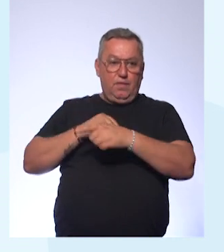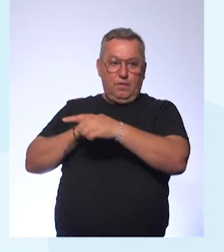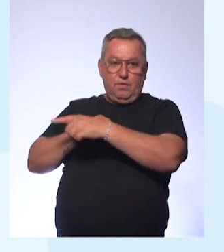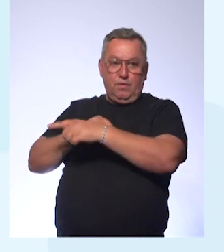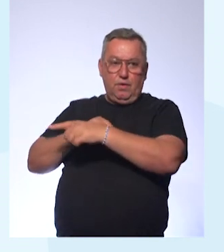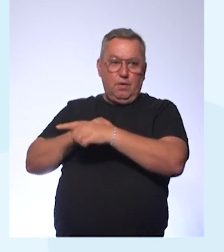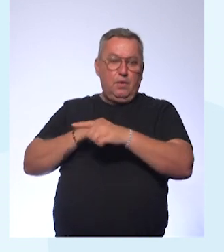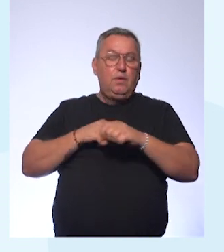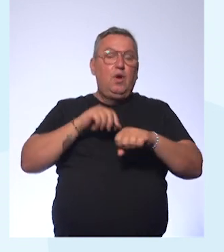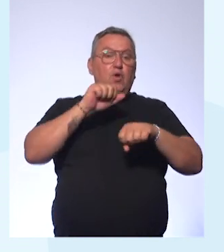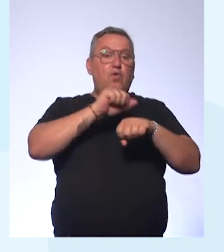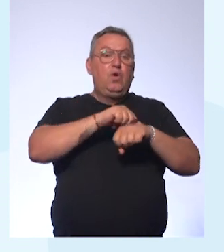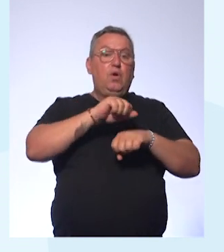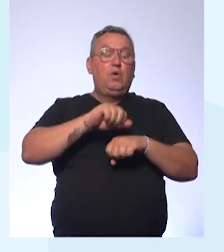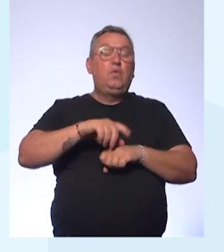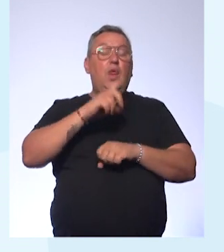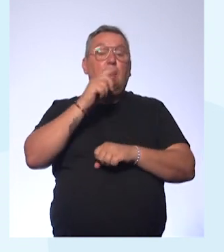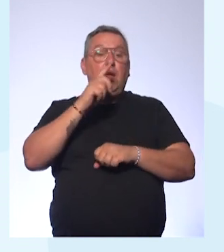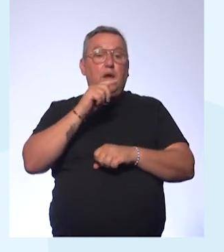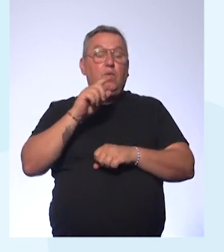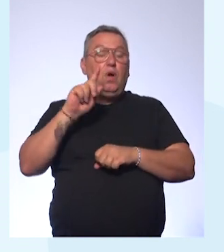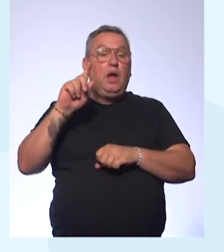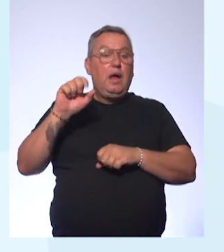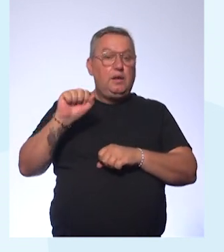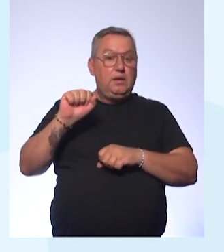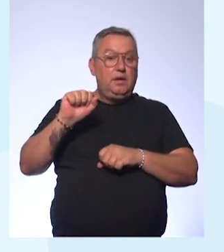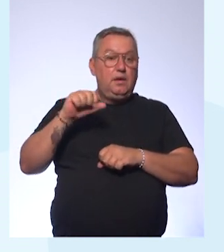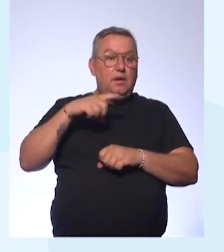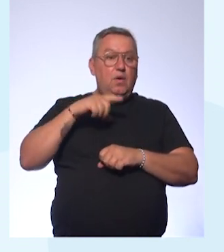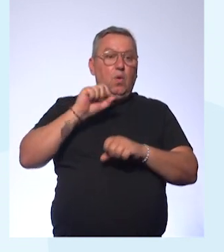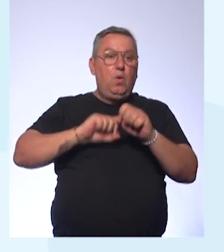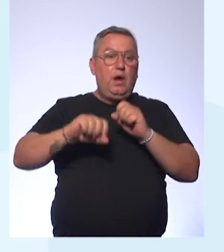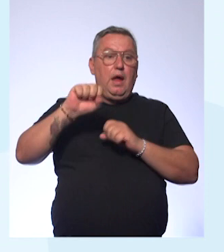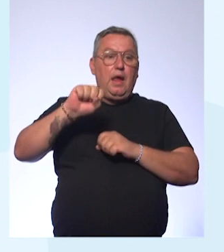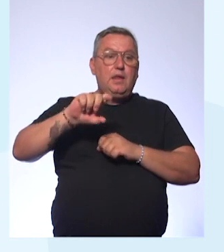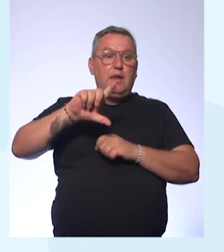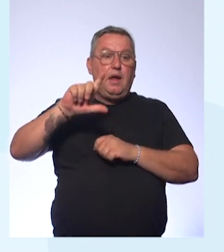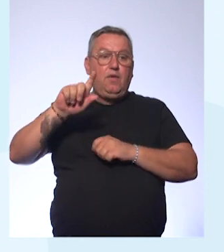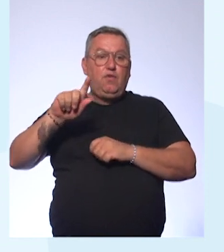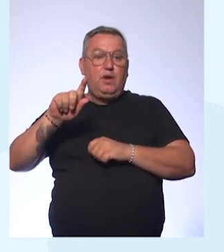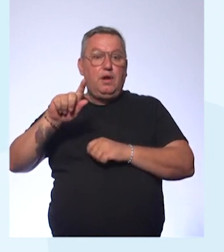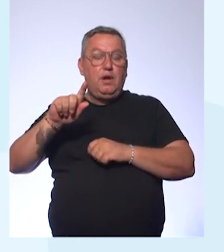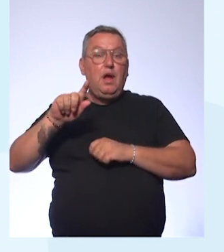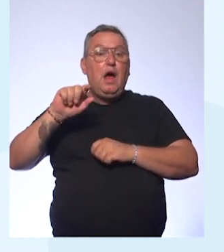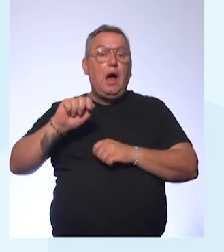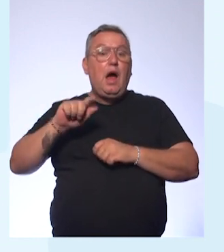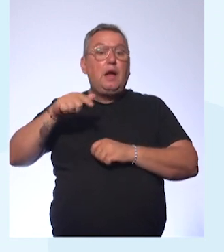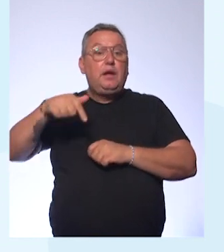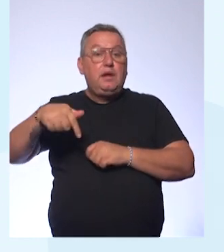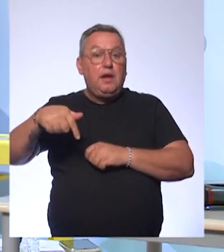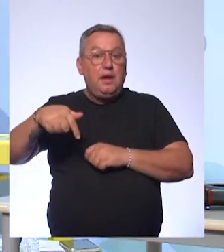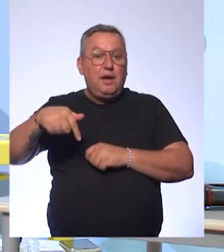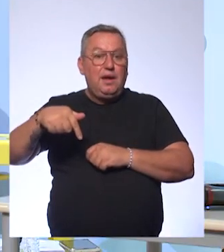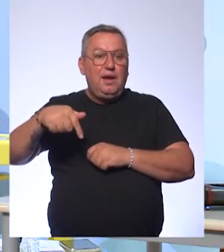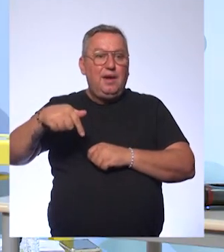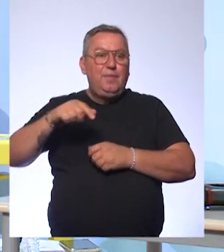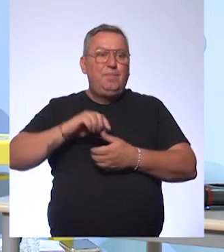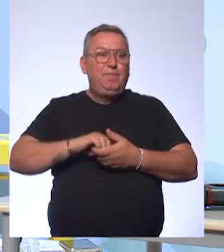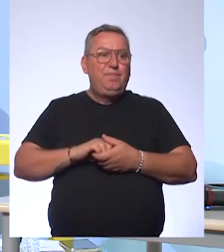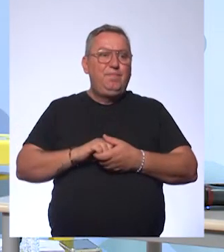água, sólido, líquido, gasoso. Aqui significa quando a substância está na forma